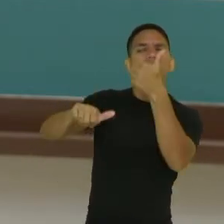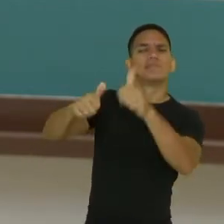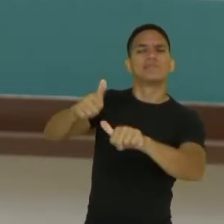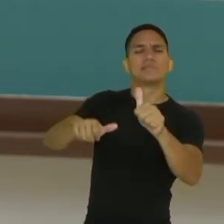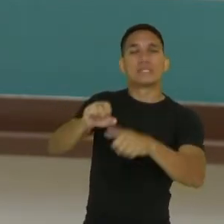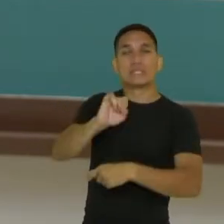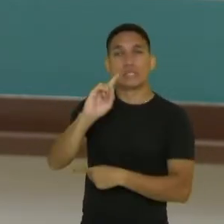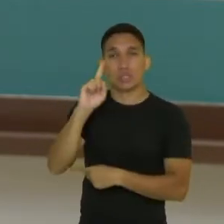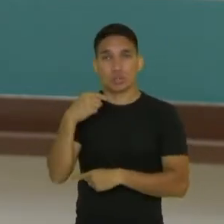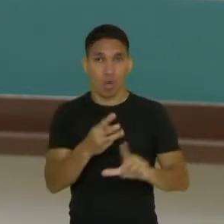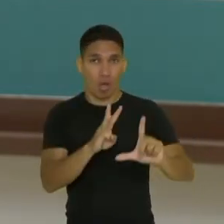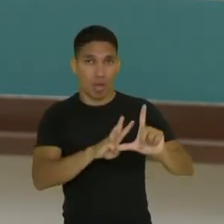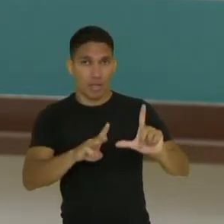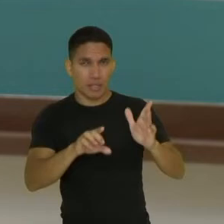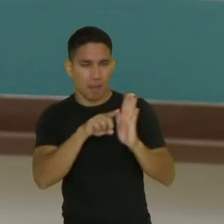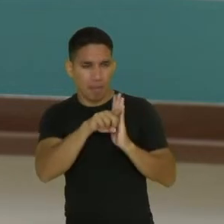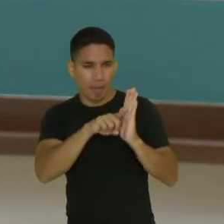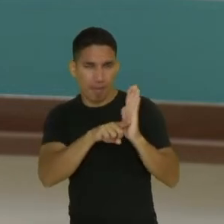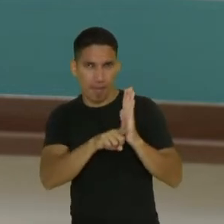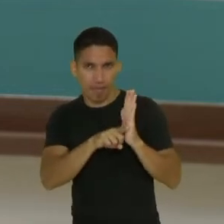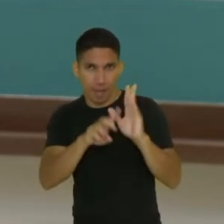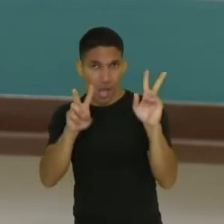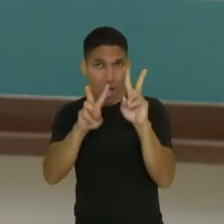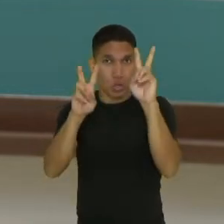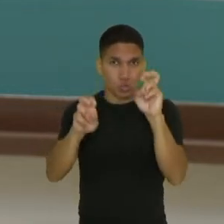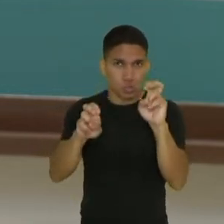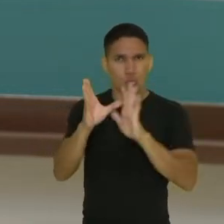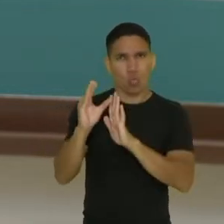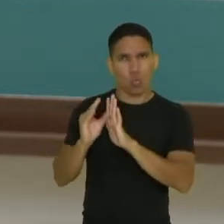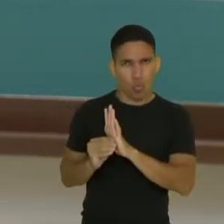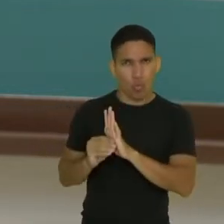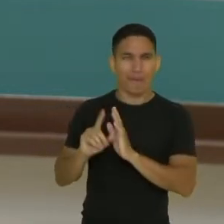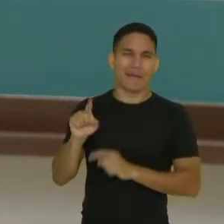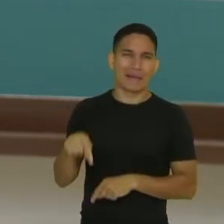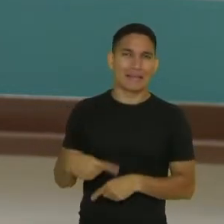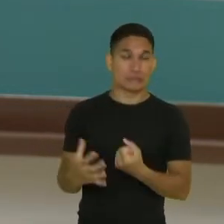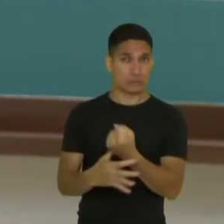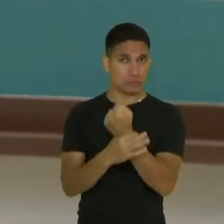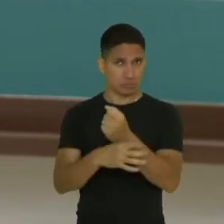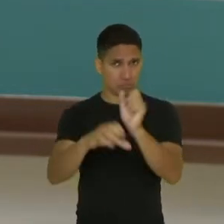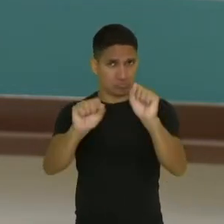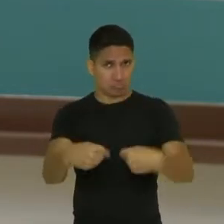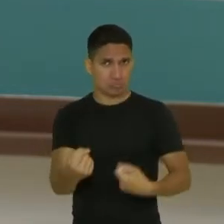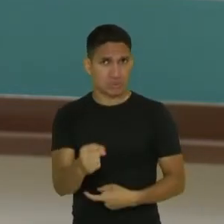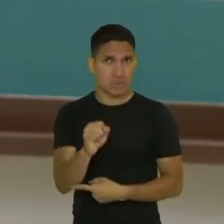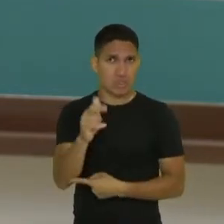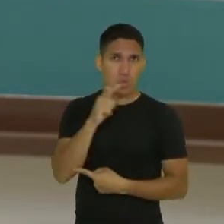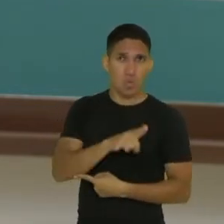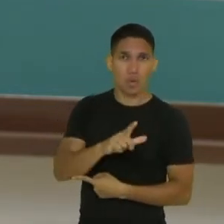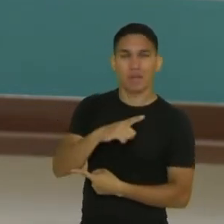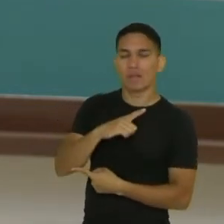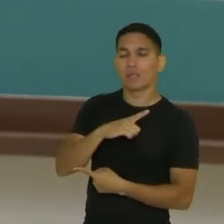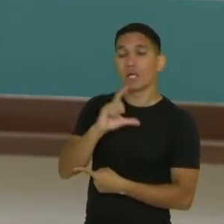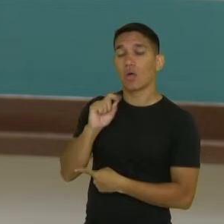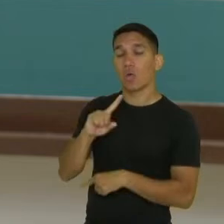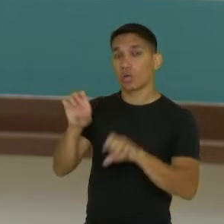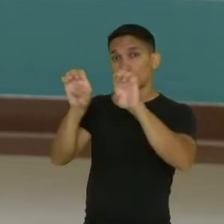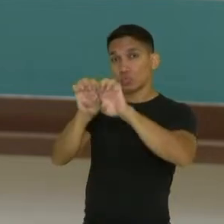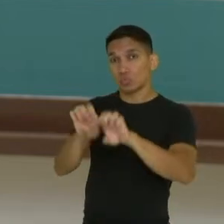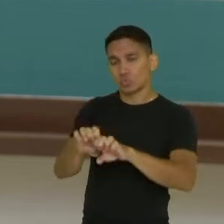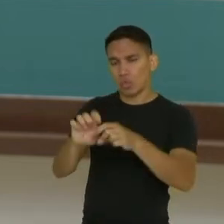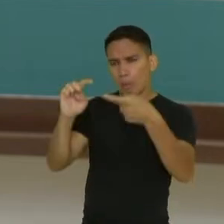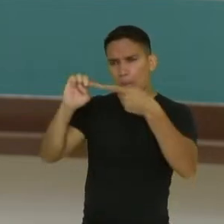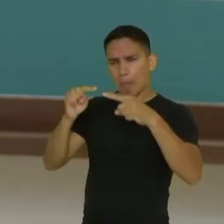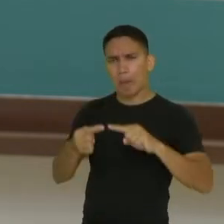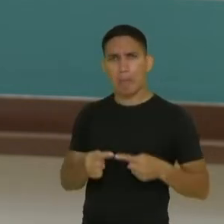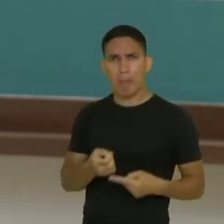onde a gente está pesquisando determinado assunto, determinado conteúdo, é seguro, se tem uma estrutura bacana,